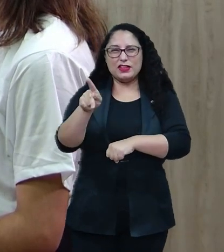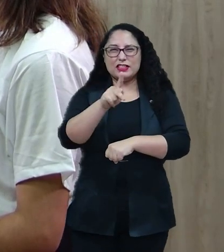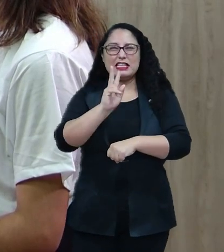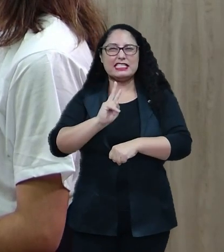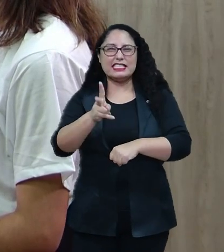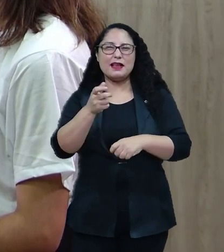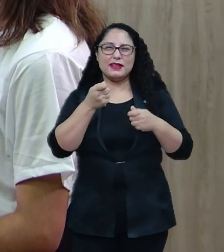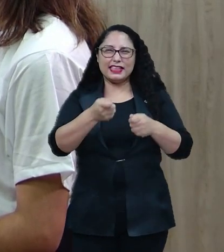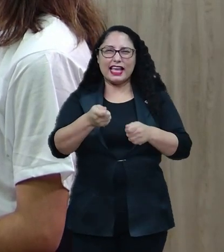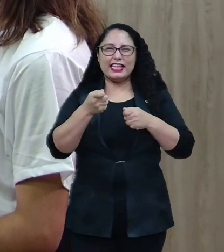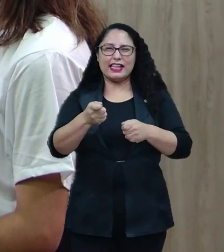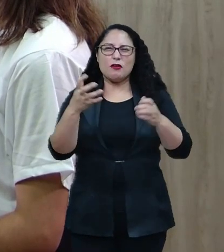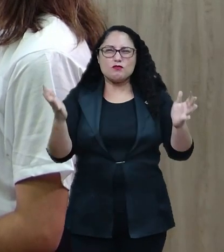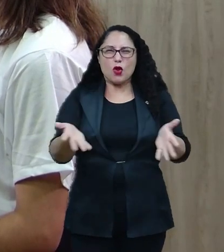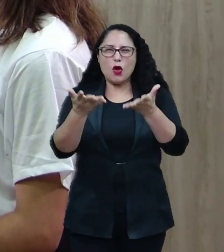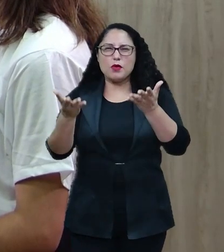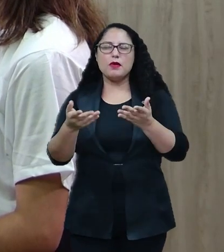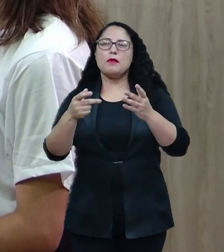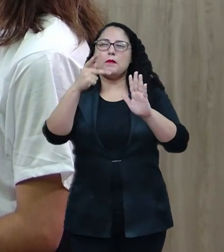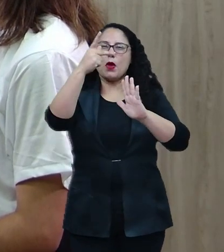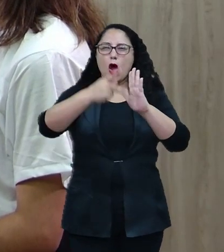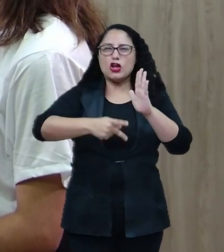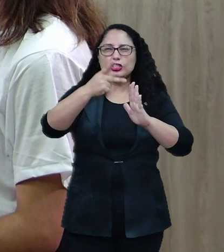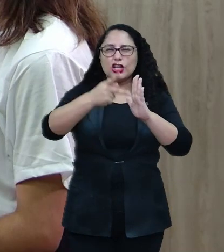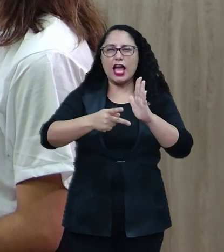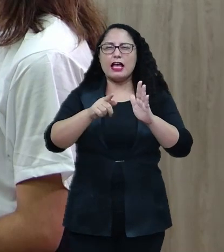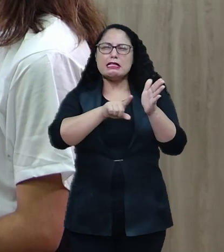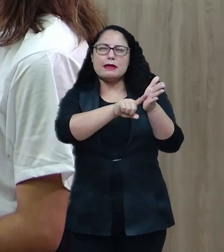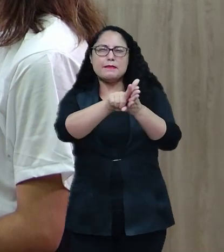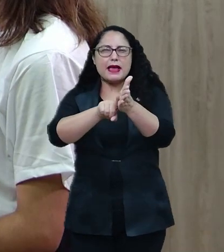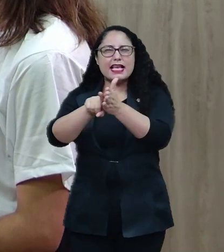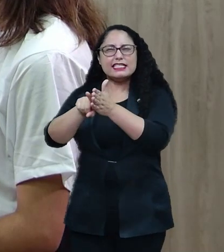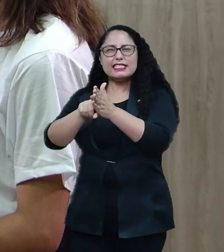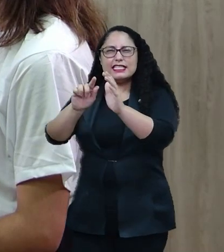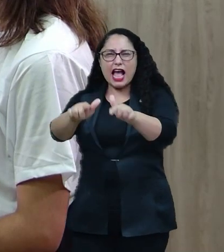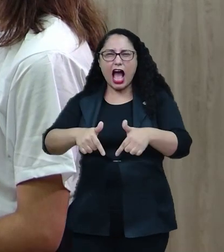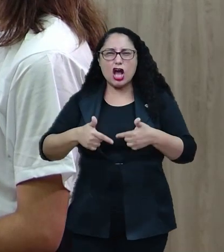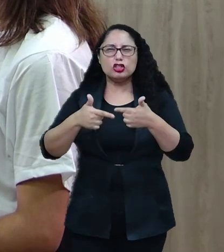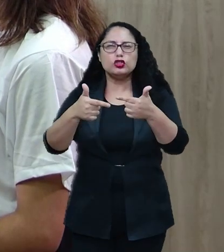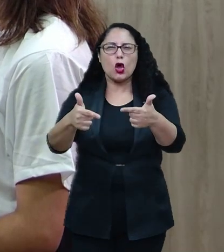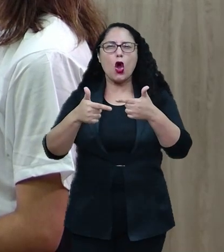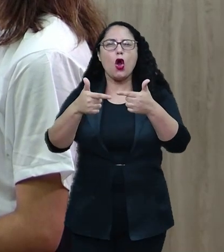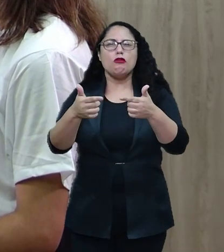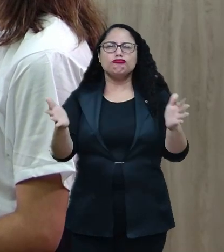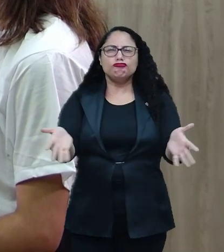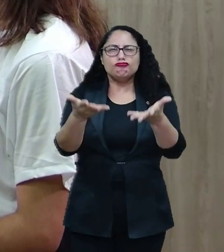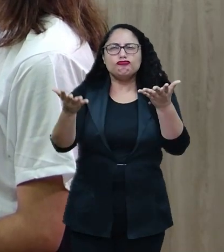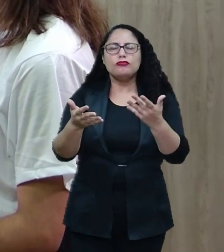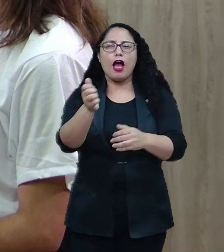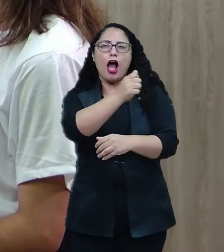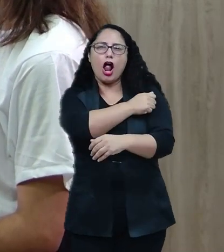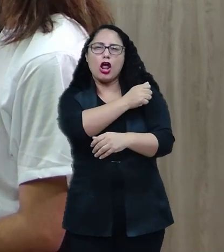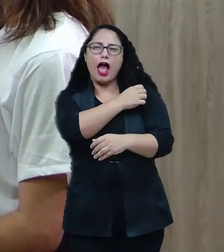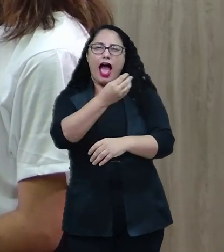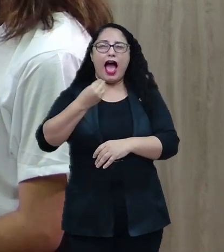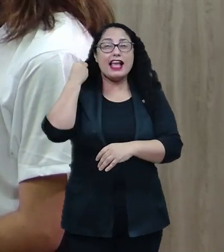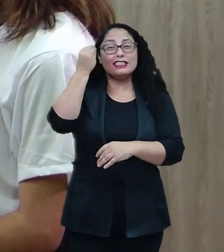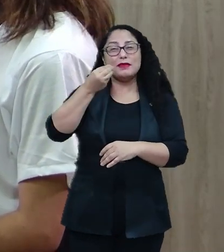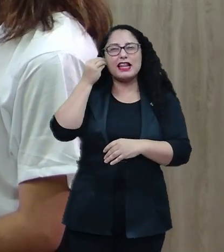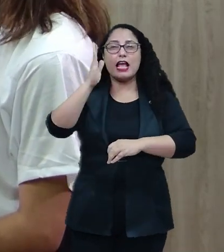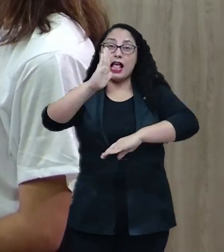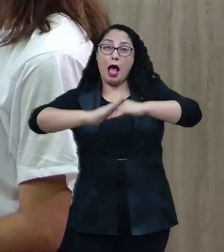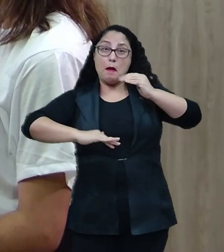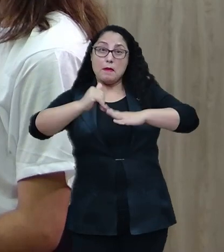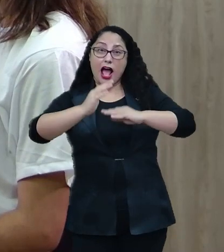sempre tentavam promover projetos e pesquisas, ações que engajassem os estudantes a viverem a